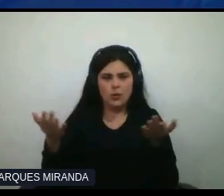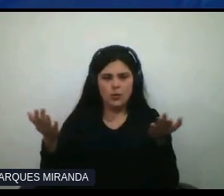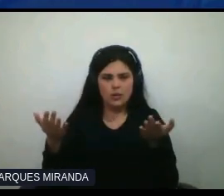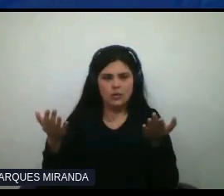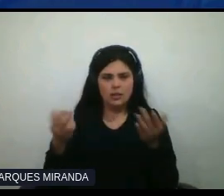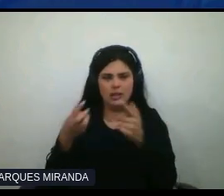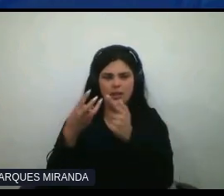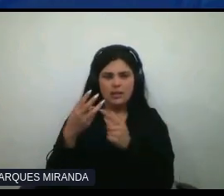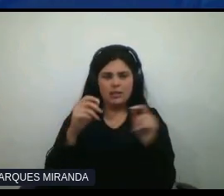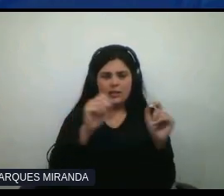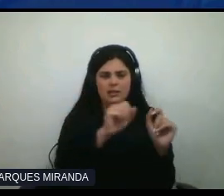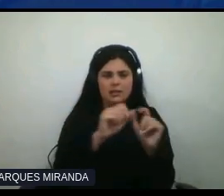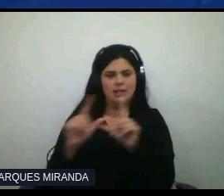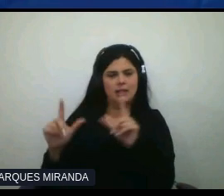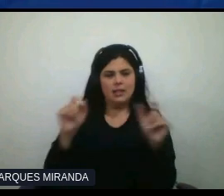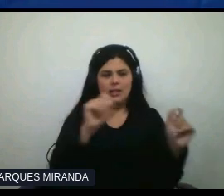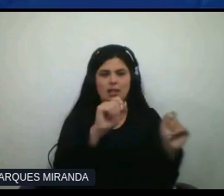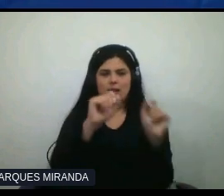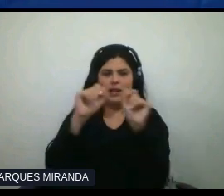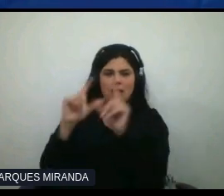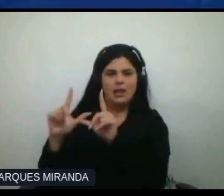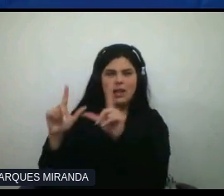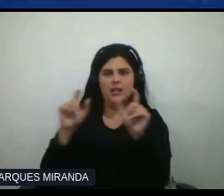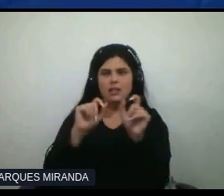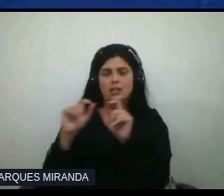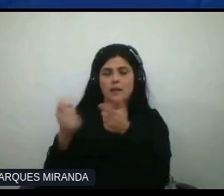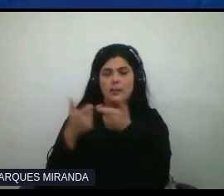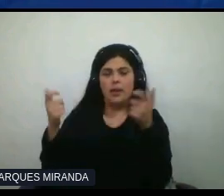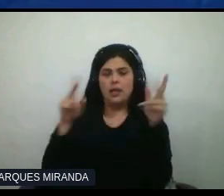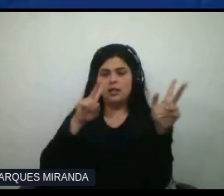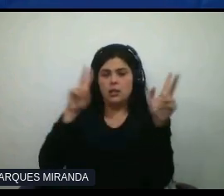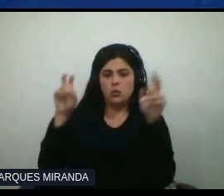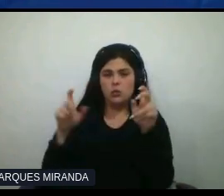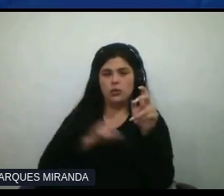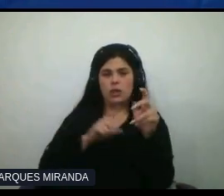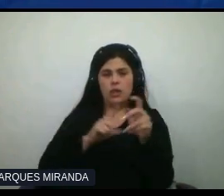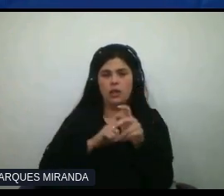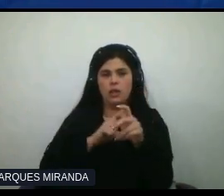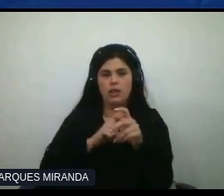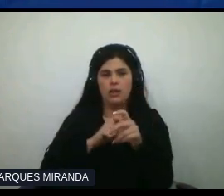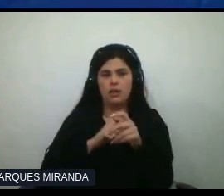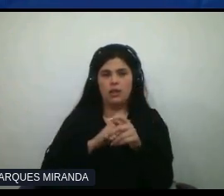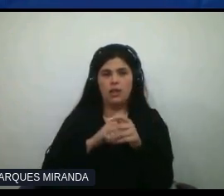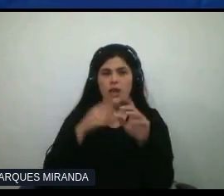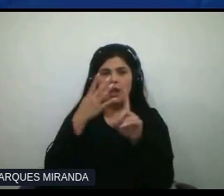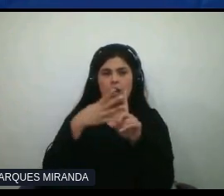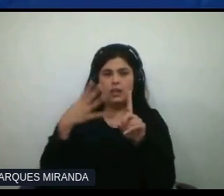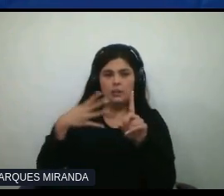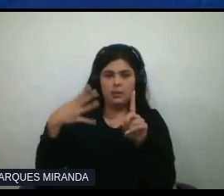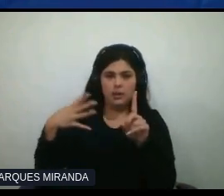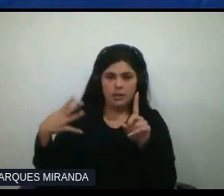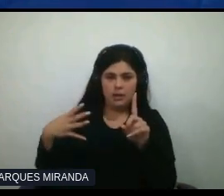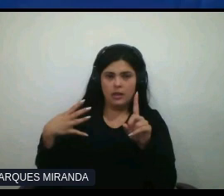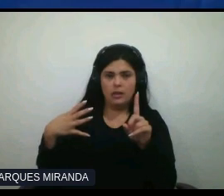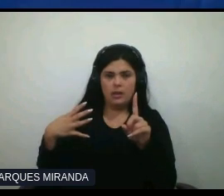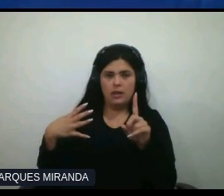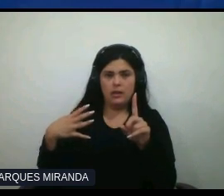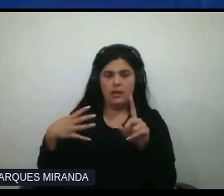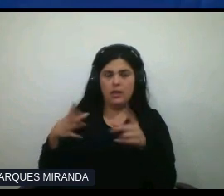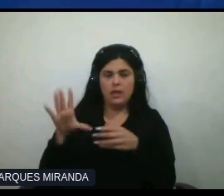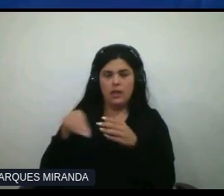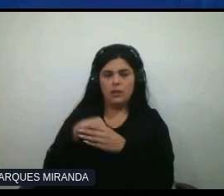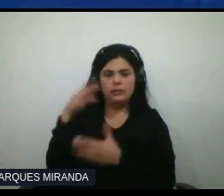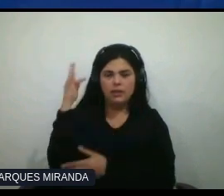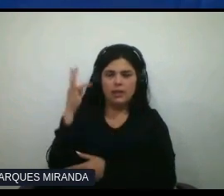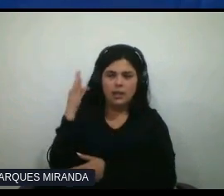slides que vão falar quais são os maiores temas que hoje passa na terapia. Nós passamos LGBTQIA+, passamos dentro da